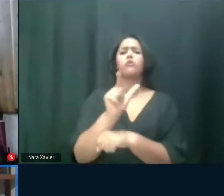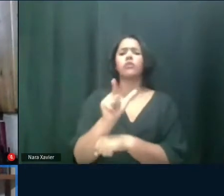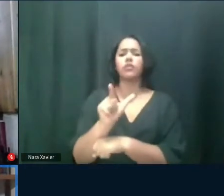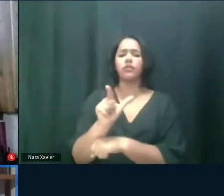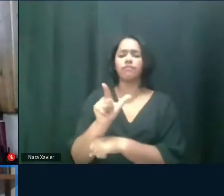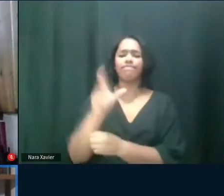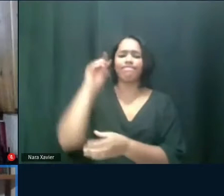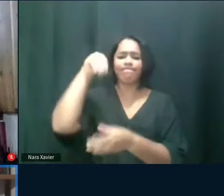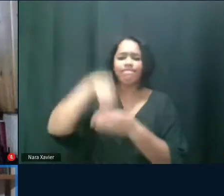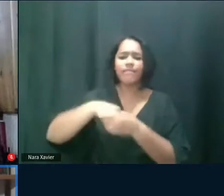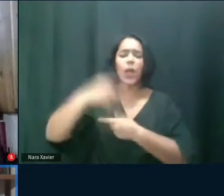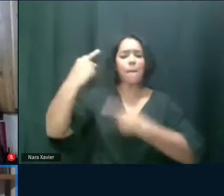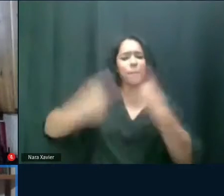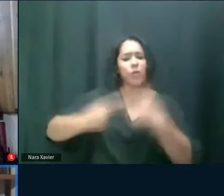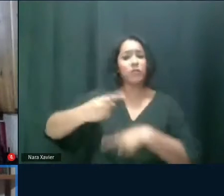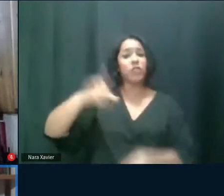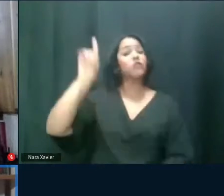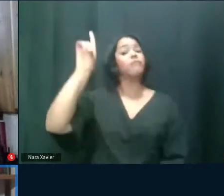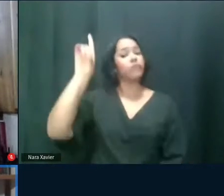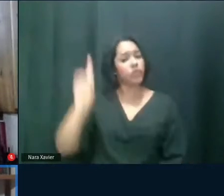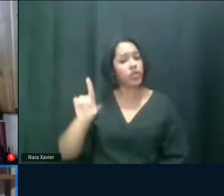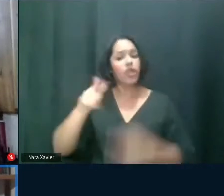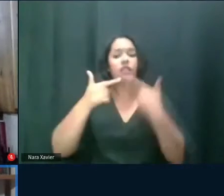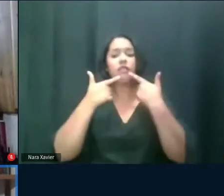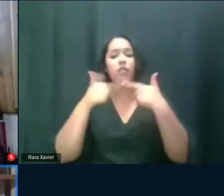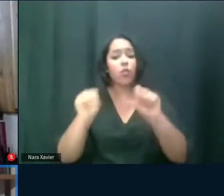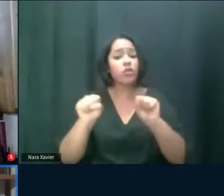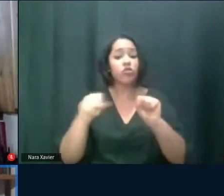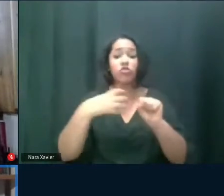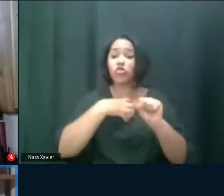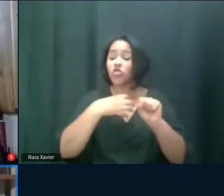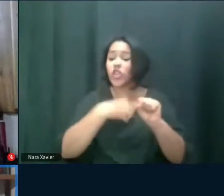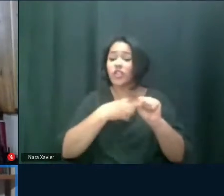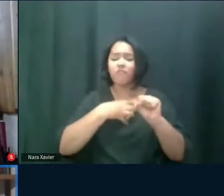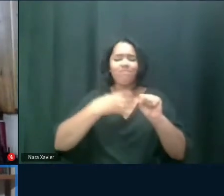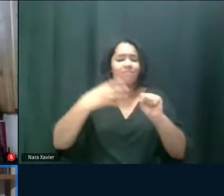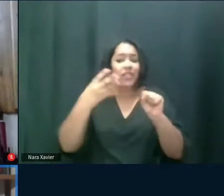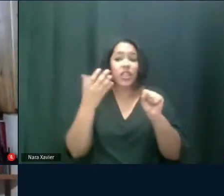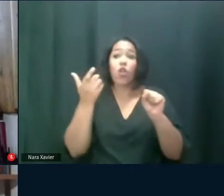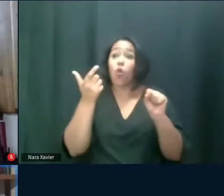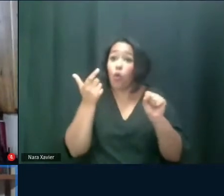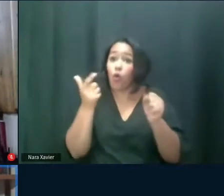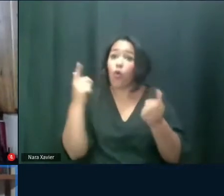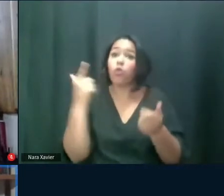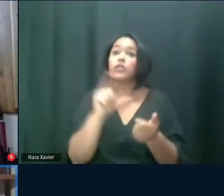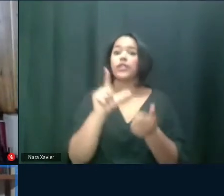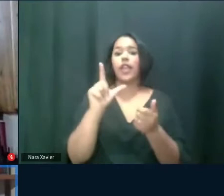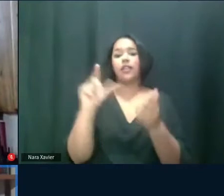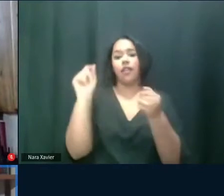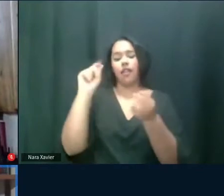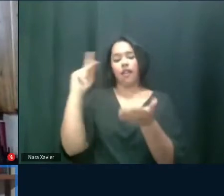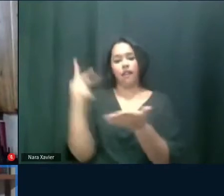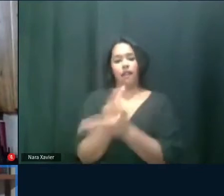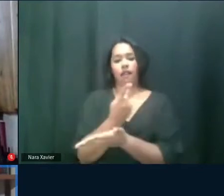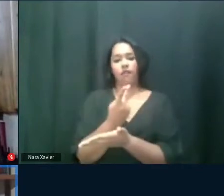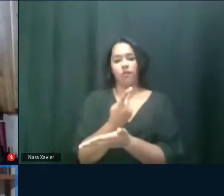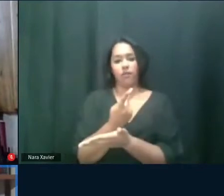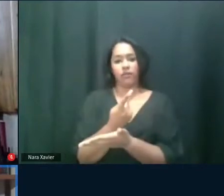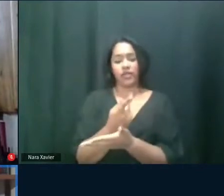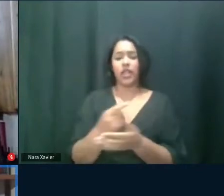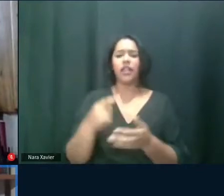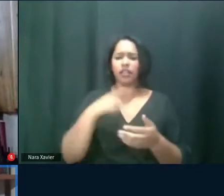uma política e direitos linguísticos da forma mais palpável. Então, tenham confiança em